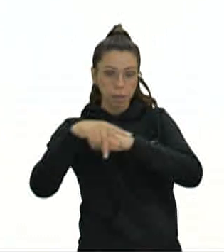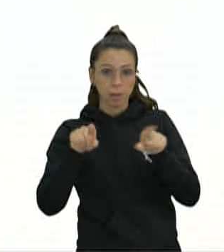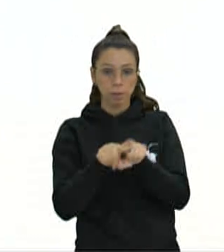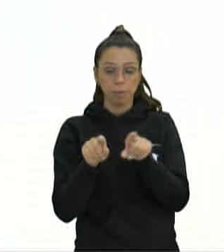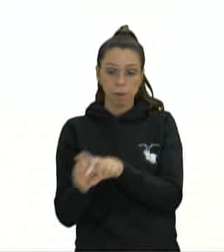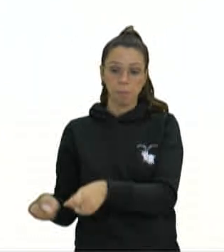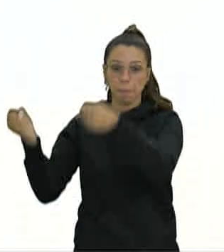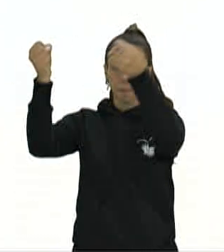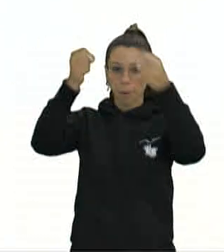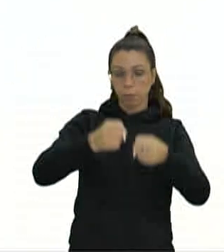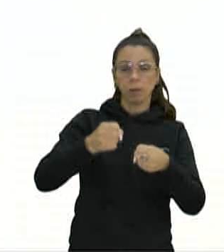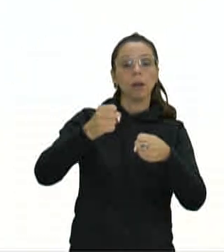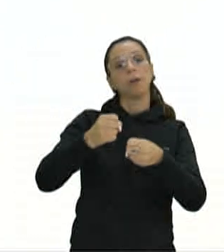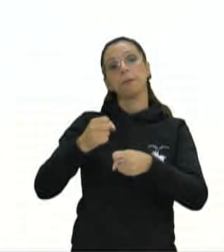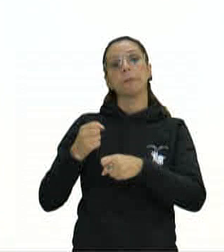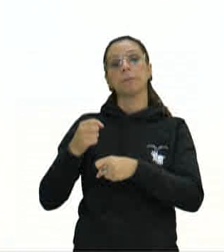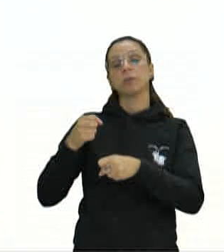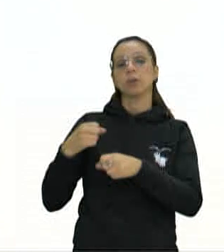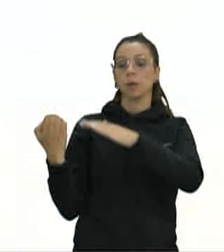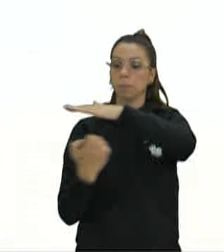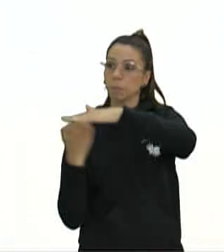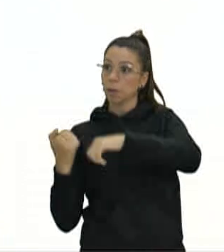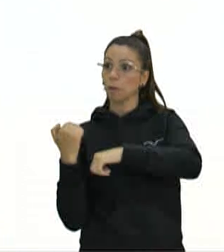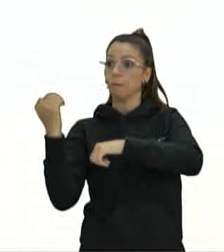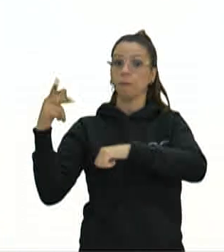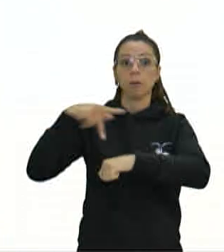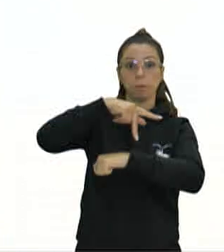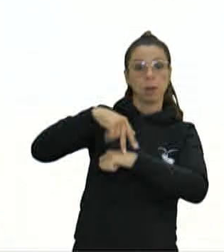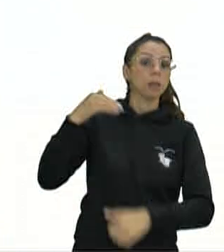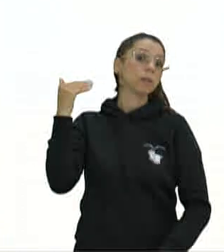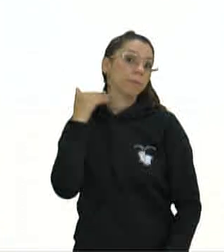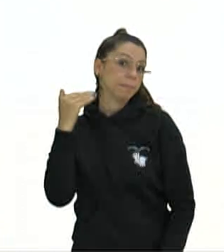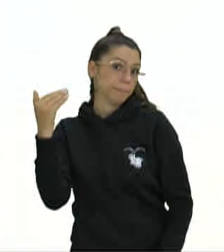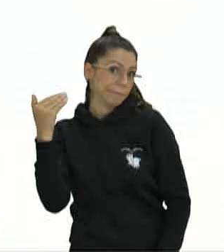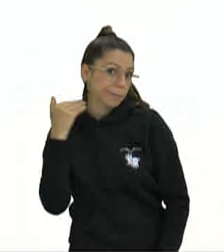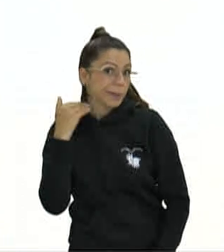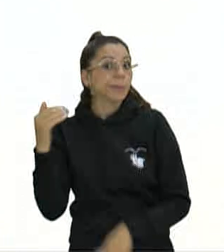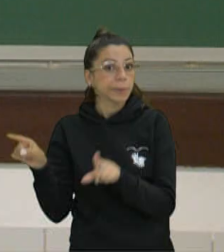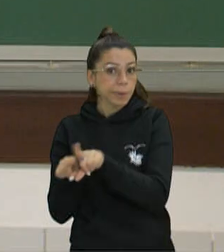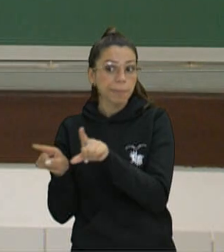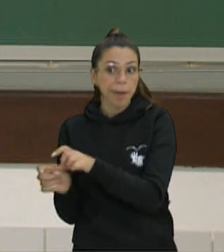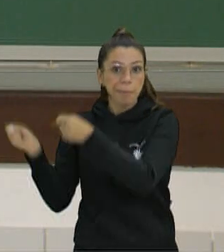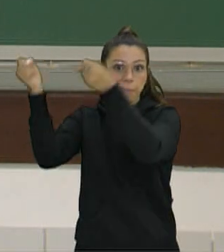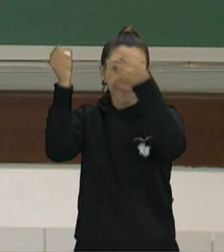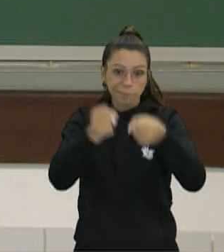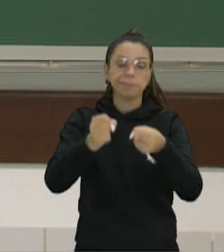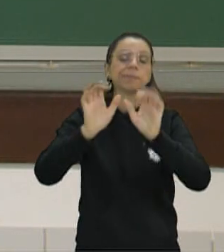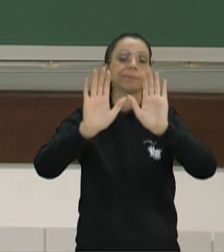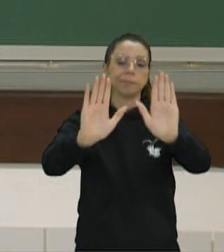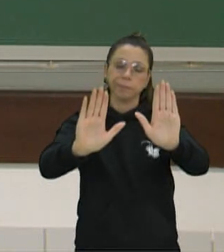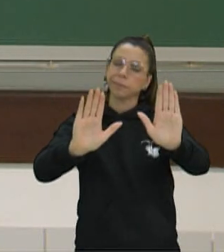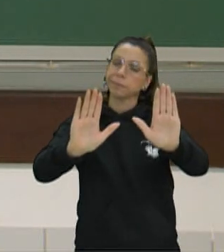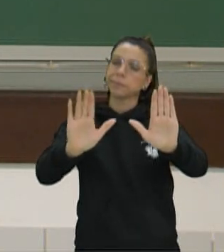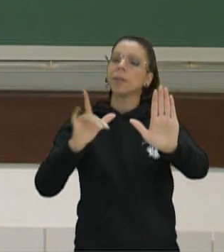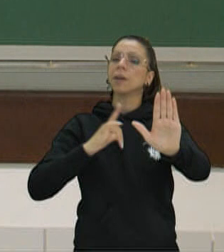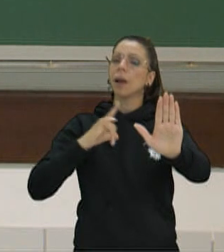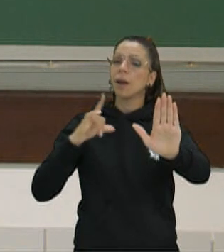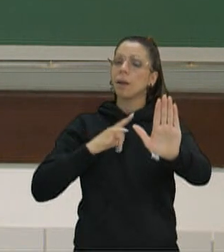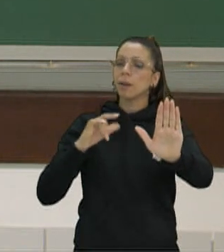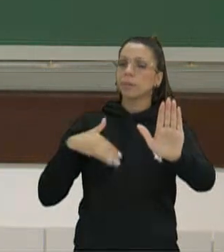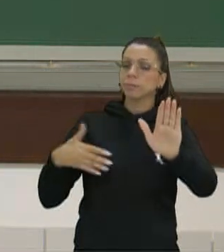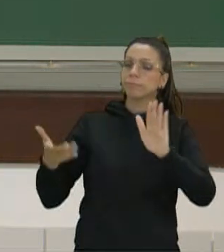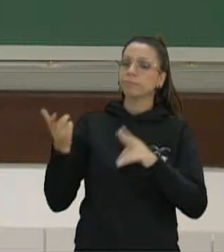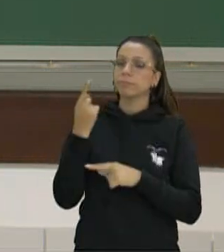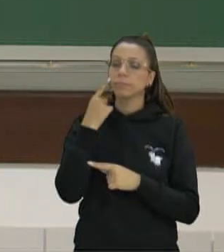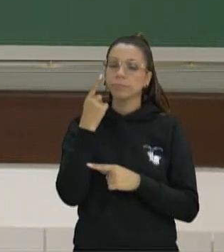para instituições internacionais, como empresas e bancos. Então, é isso. A gente está ouvindo sempre por